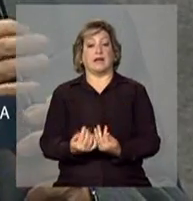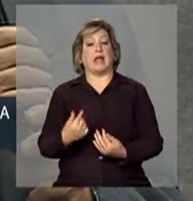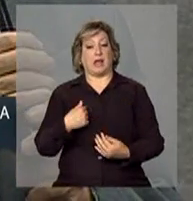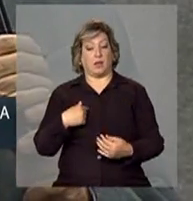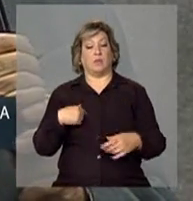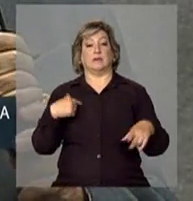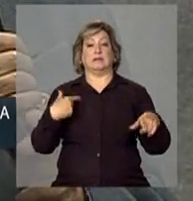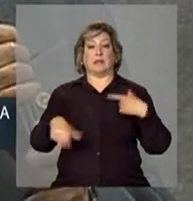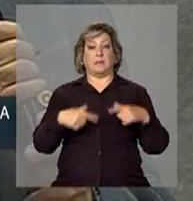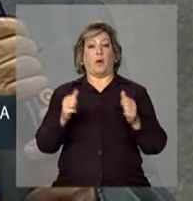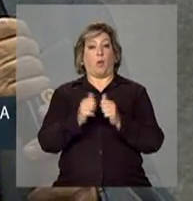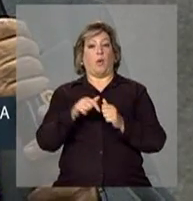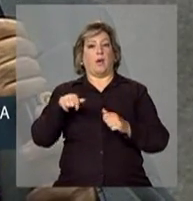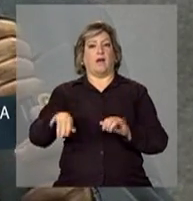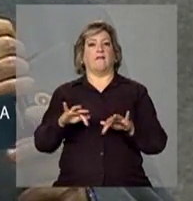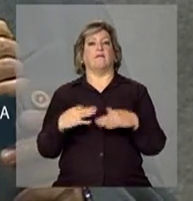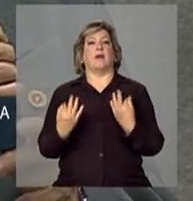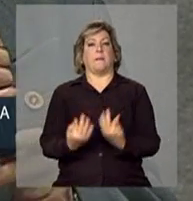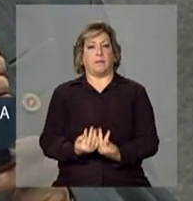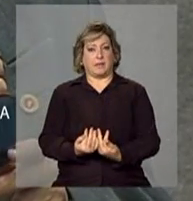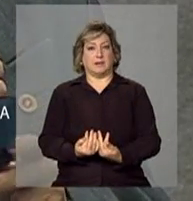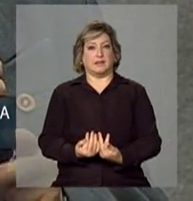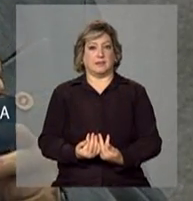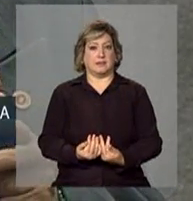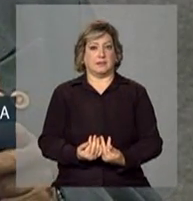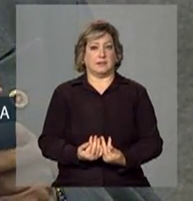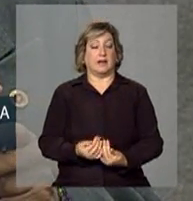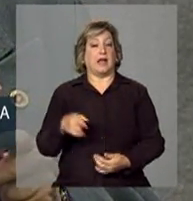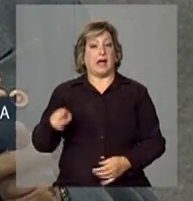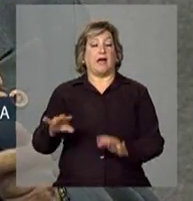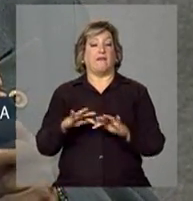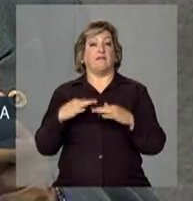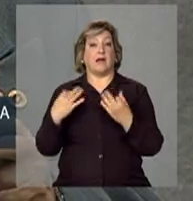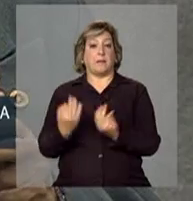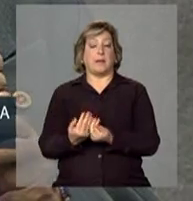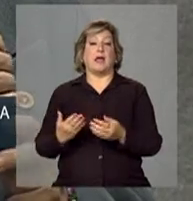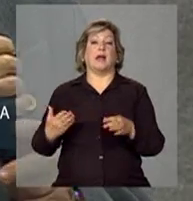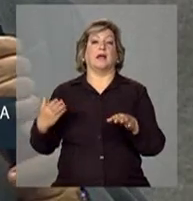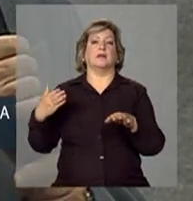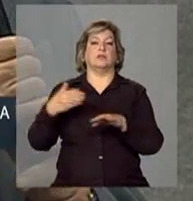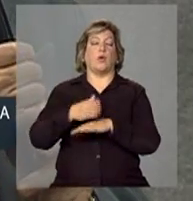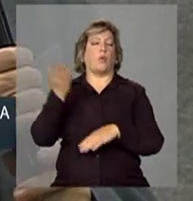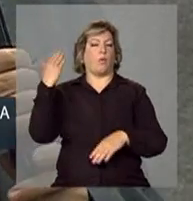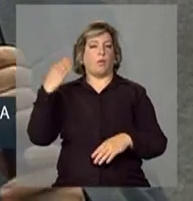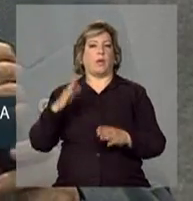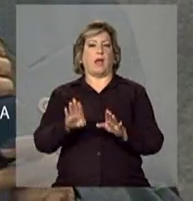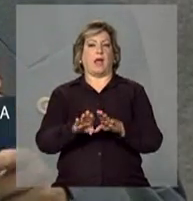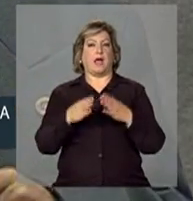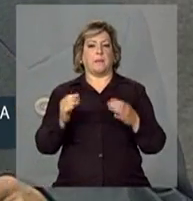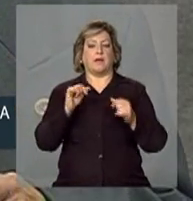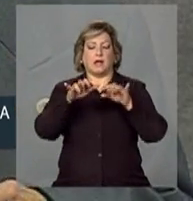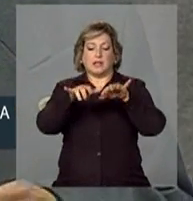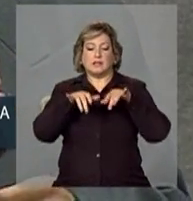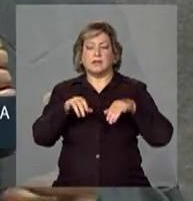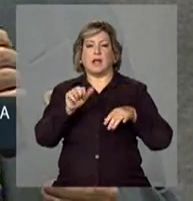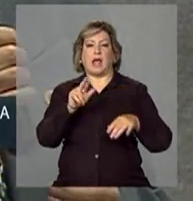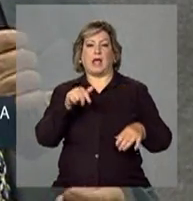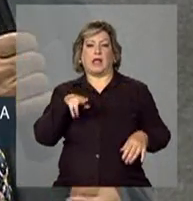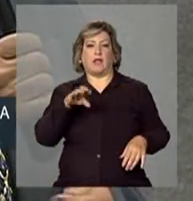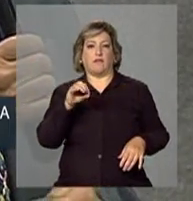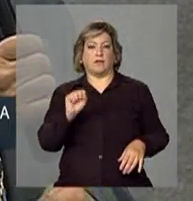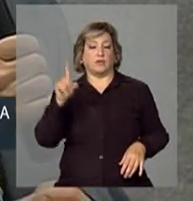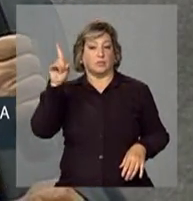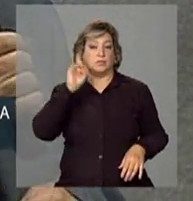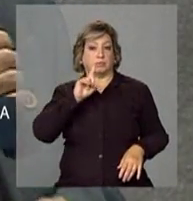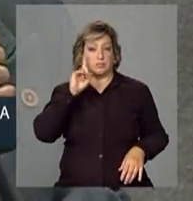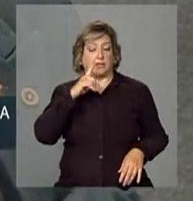trabalhei com a família, e a família entrou com... Quando se abriu os arquivos dos Estados Unidos, que